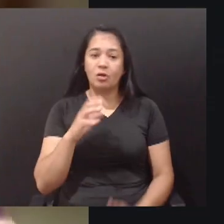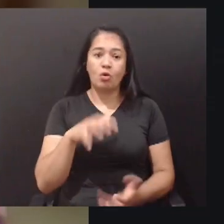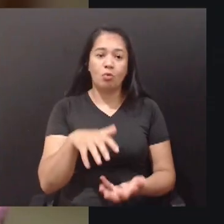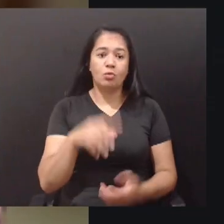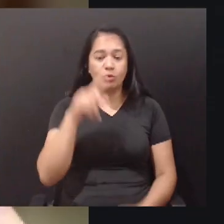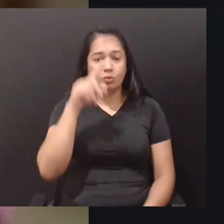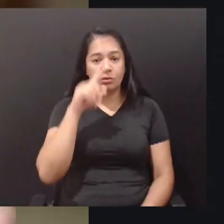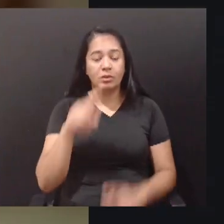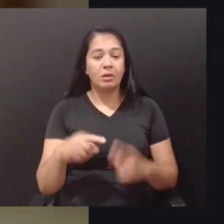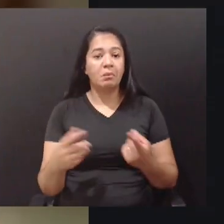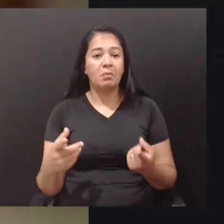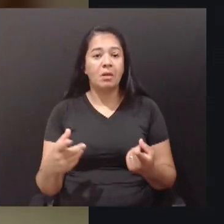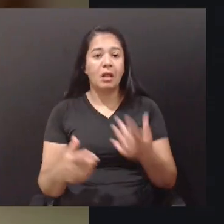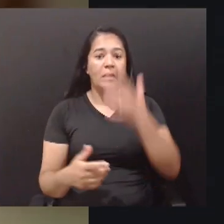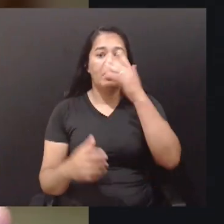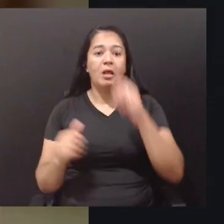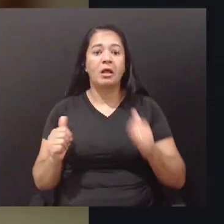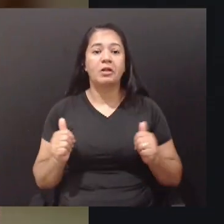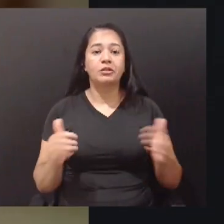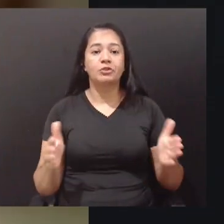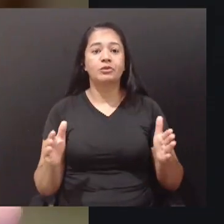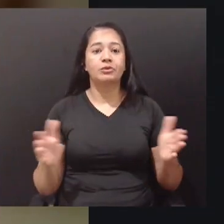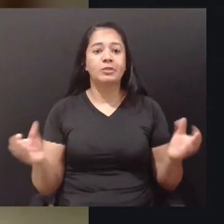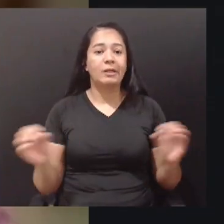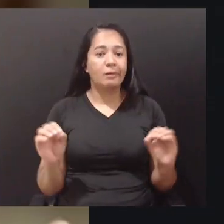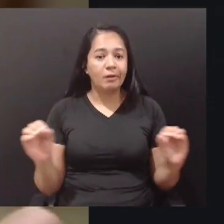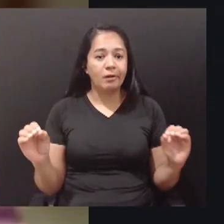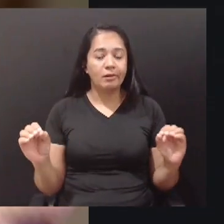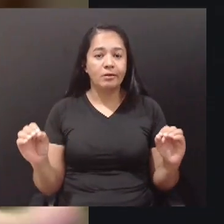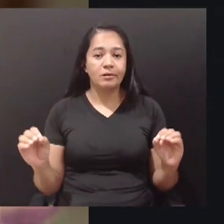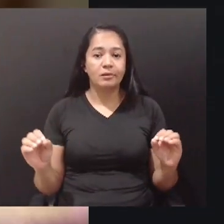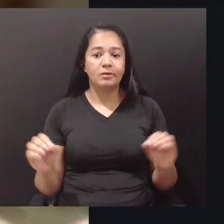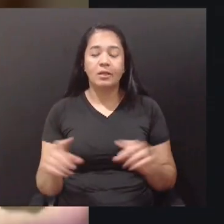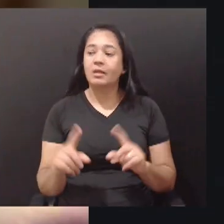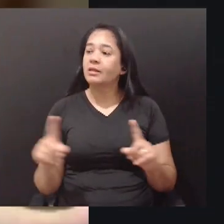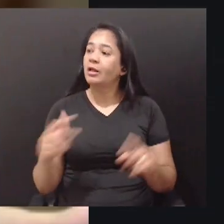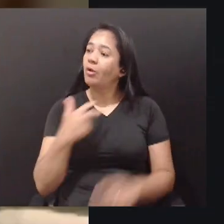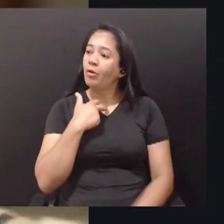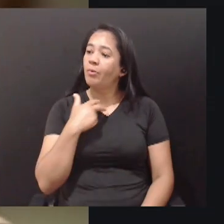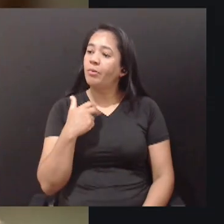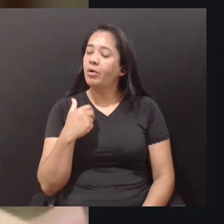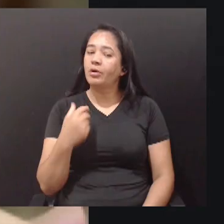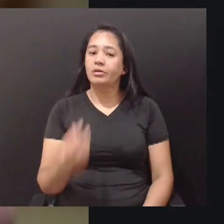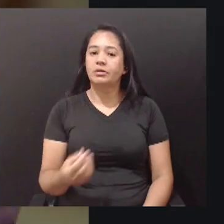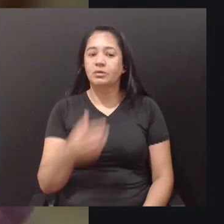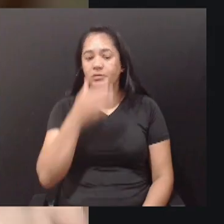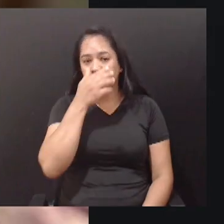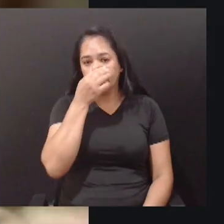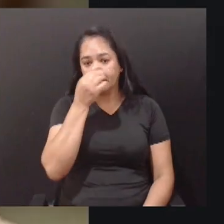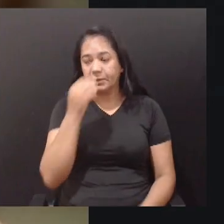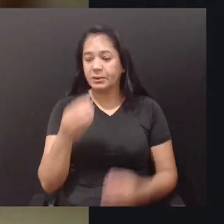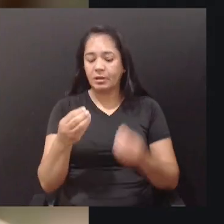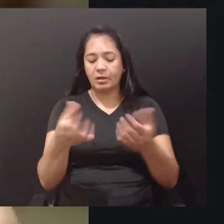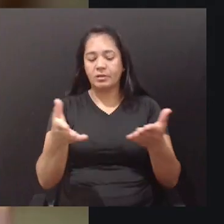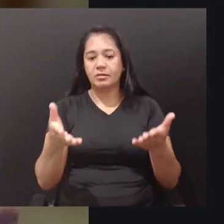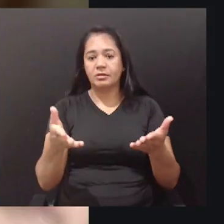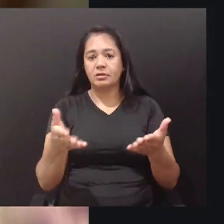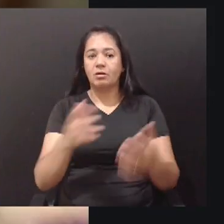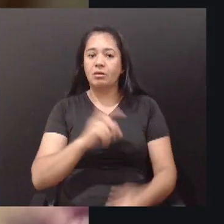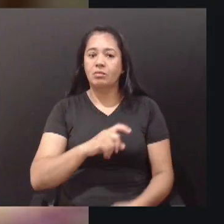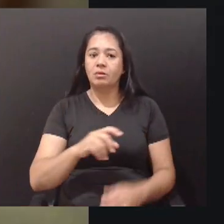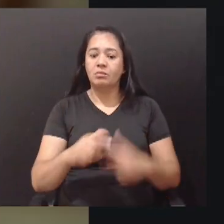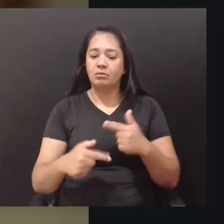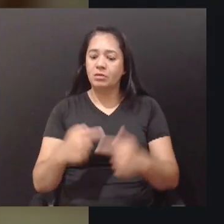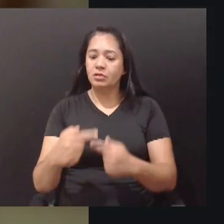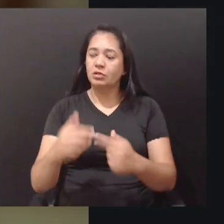mas ninguém tome atitudes definitivas para dizer não podemos entregar uma herança maldita dessa para as gerações seguintes,